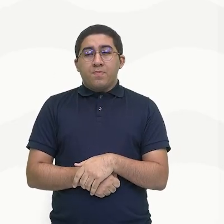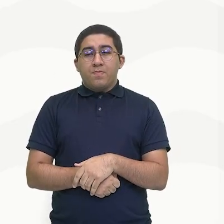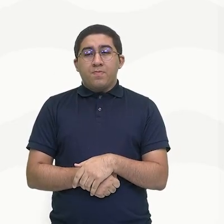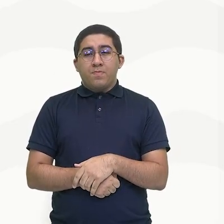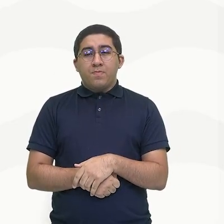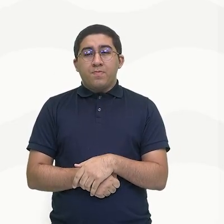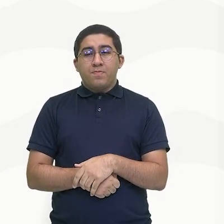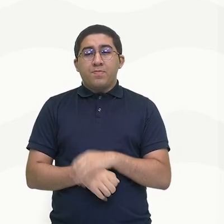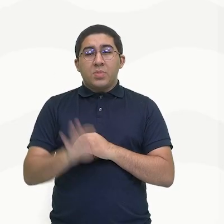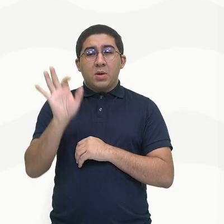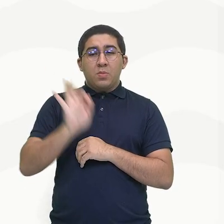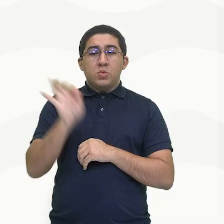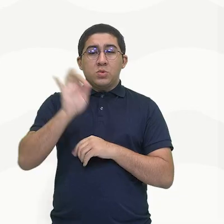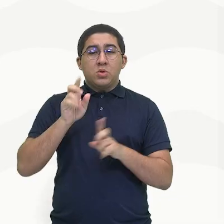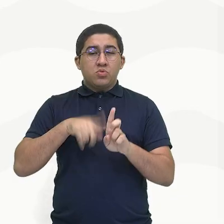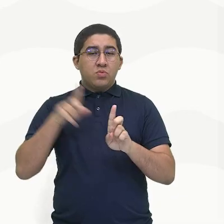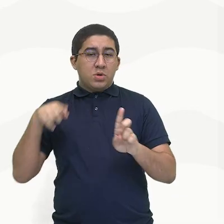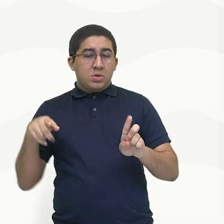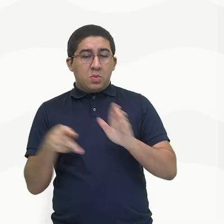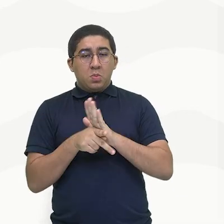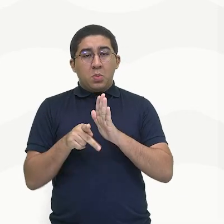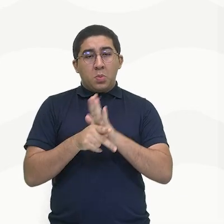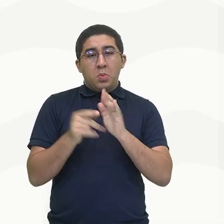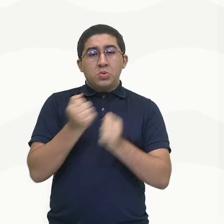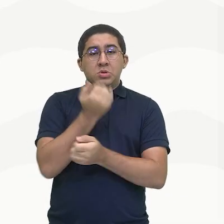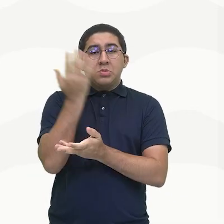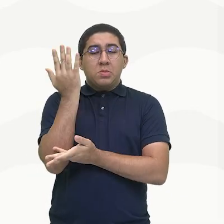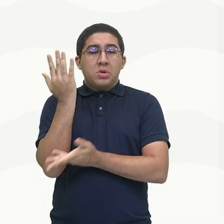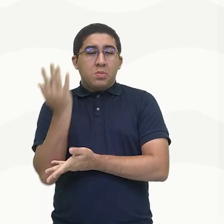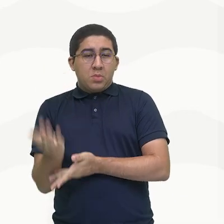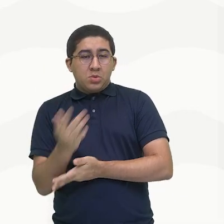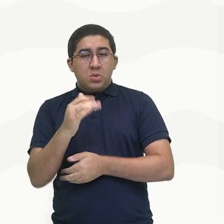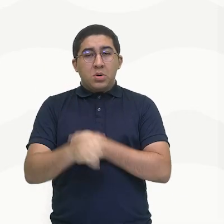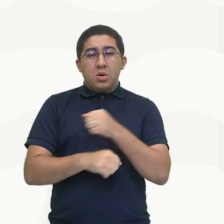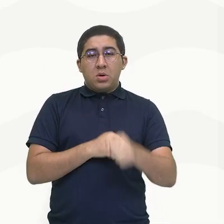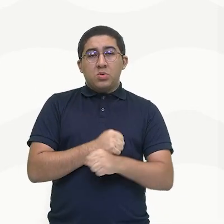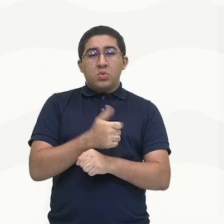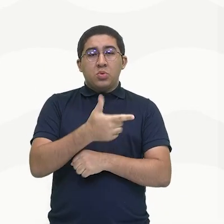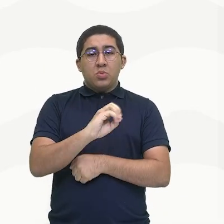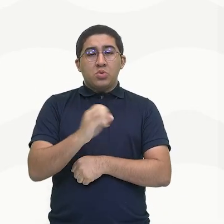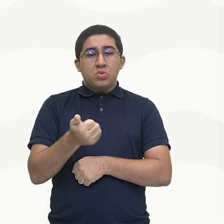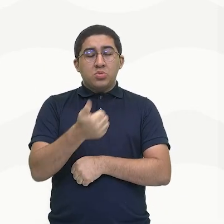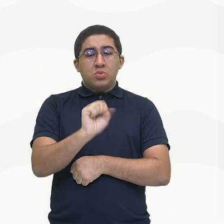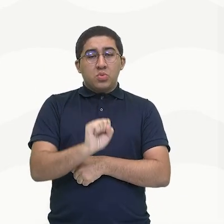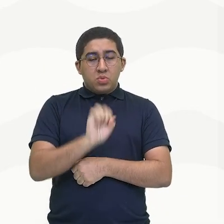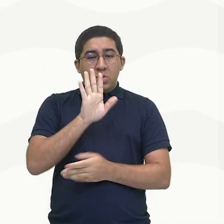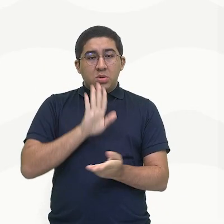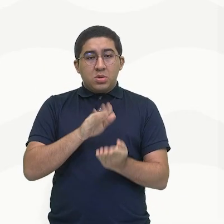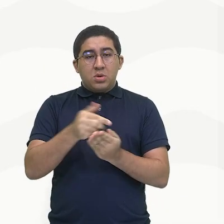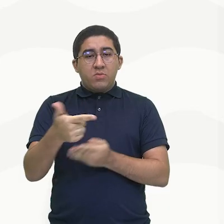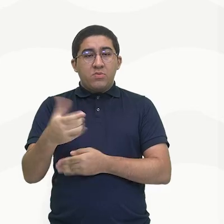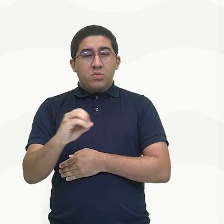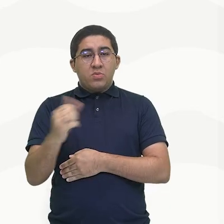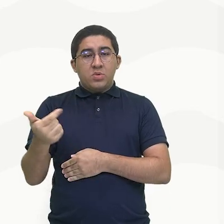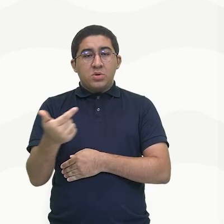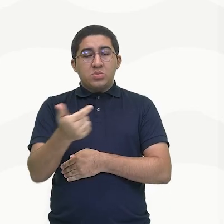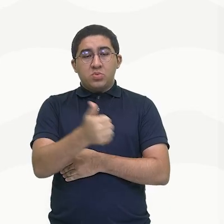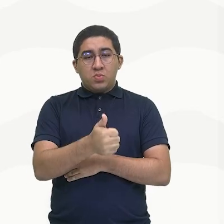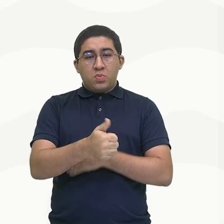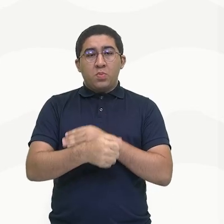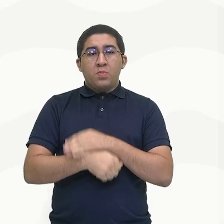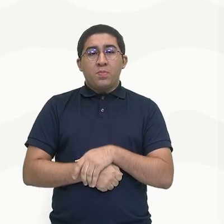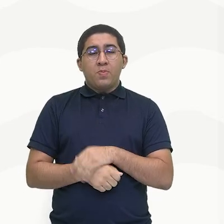A taxa de variação do desmatamento entre 2018 e 2021. Então, vejam